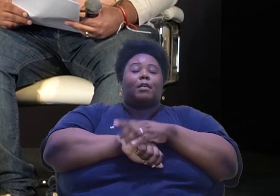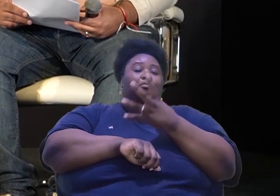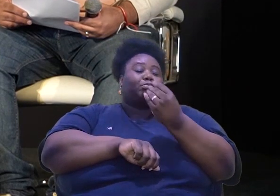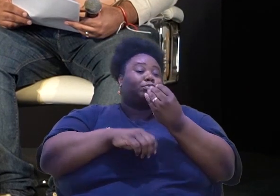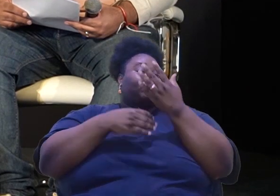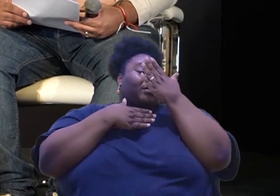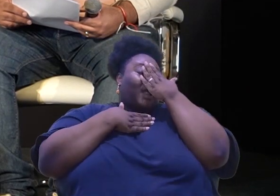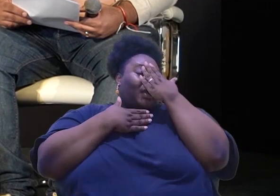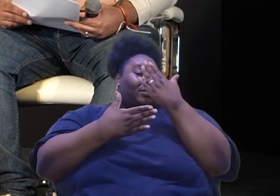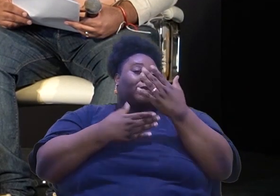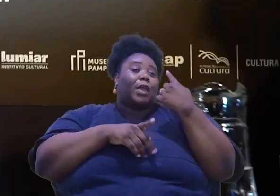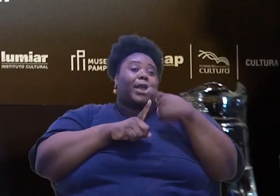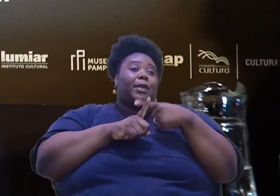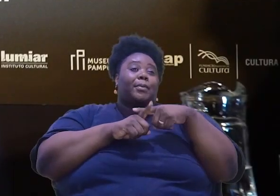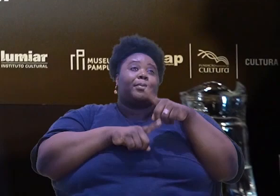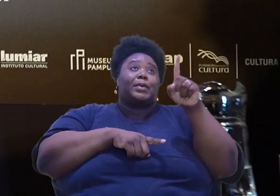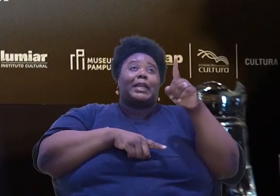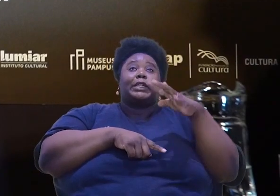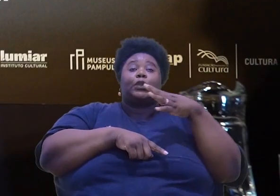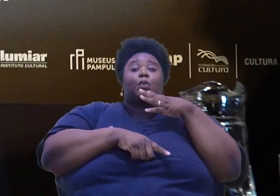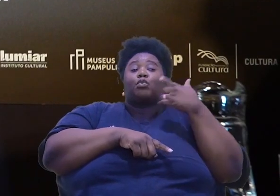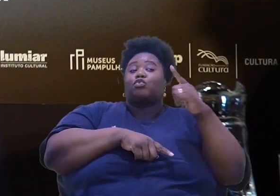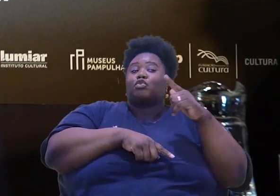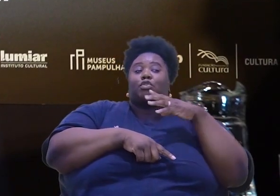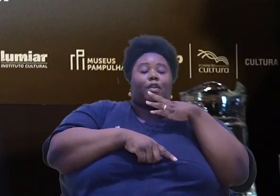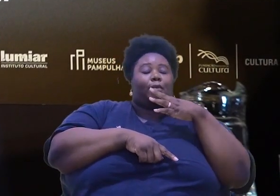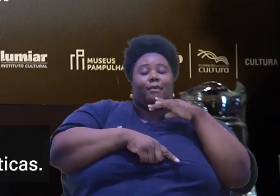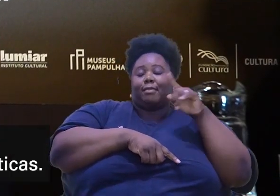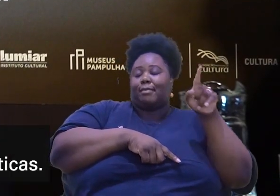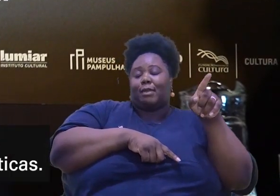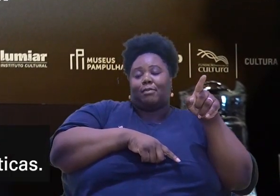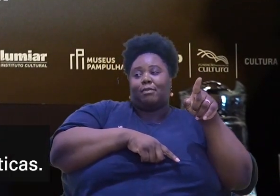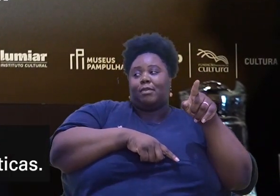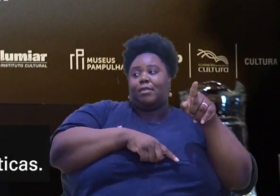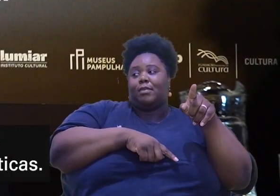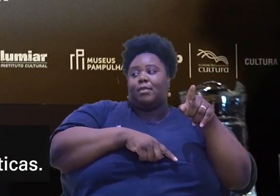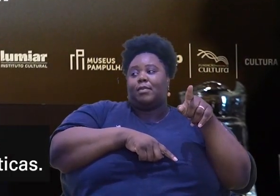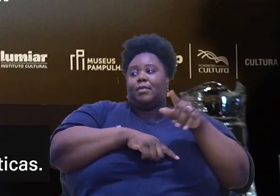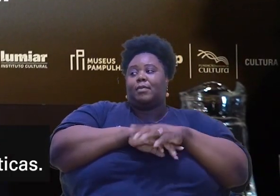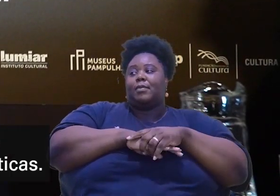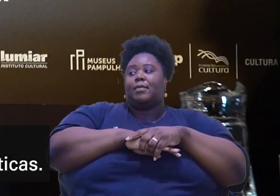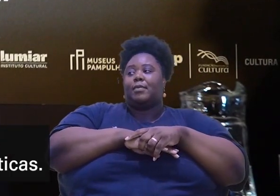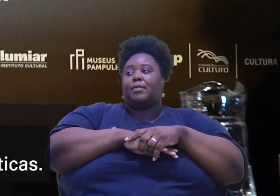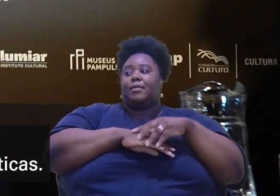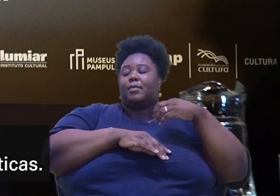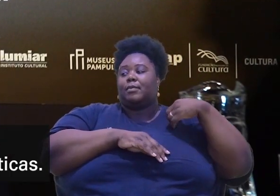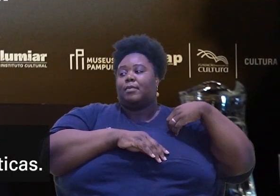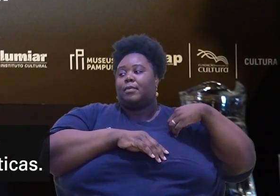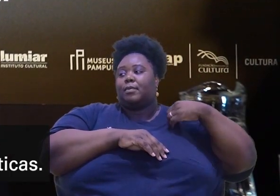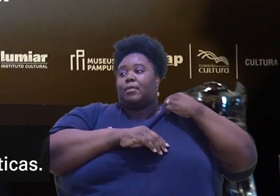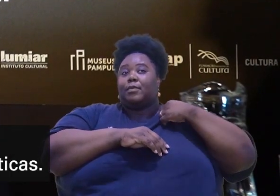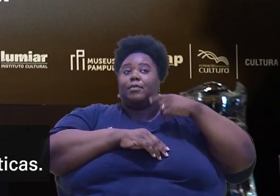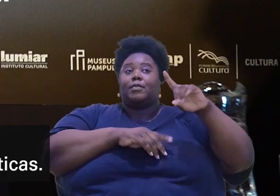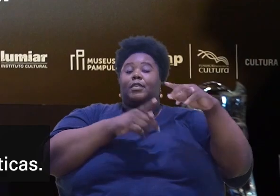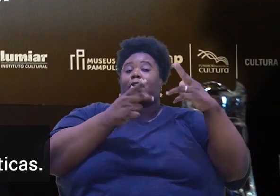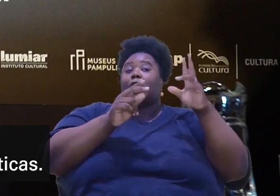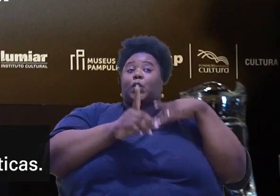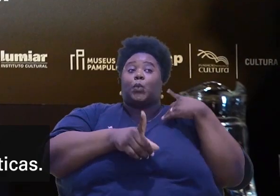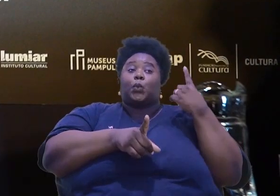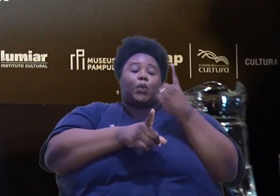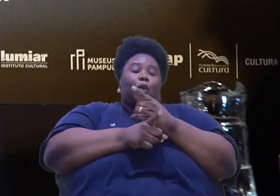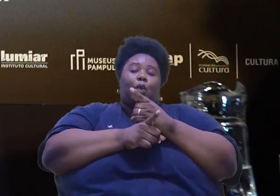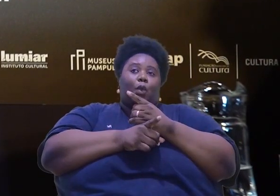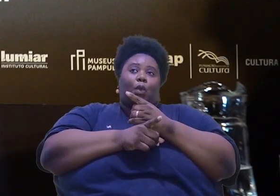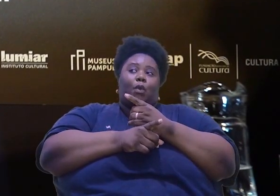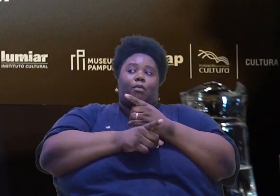gratificante, né? Porque ele não foi reconhecido. Você lê sobre o modernismo, você não encontra o nome de